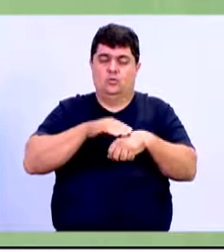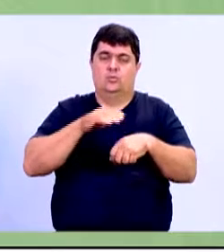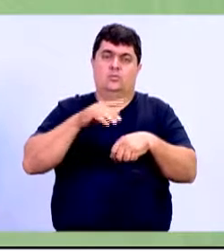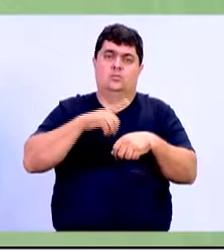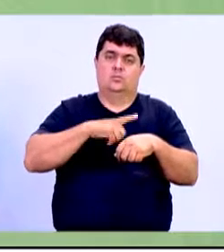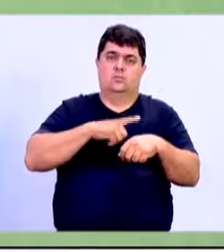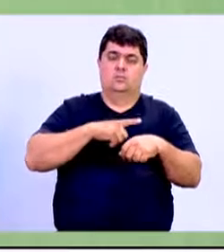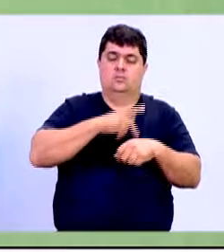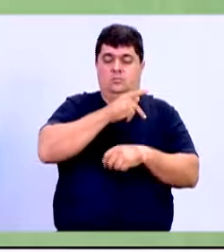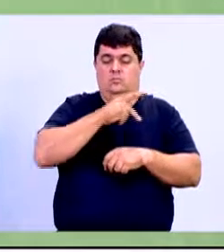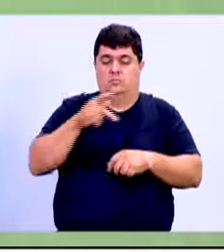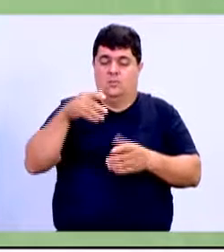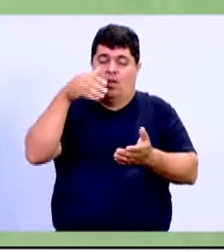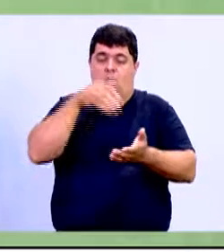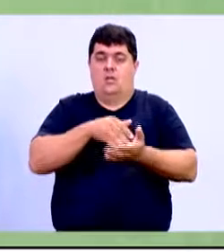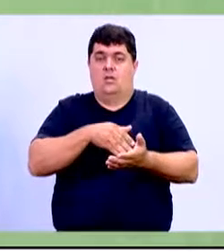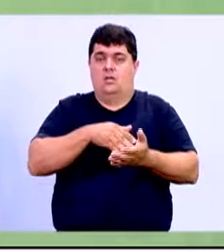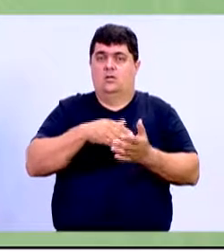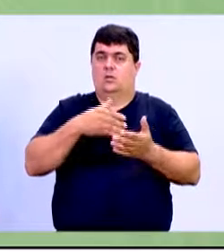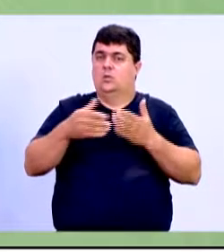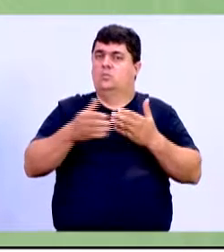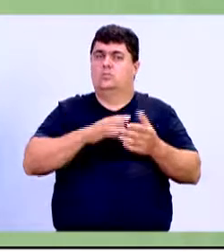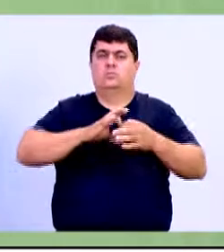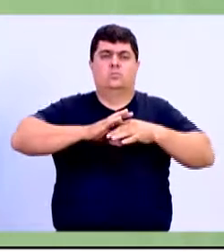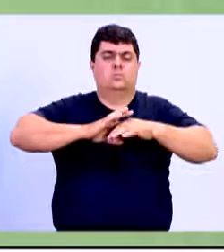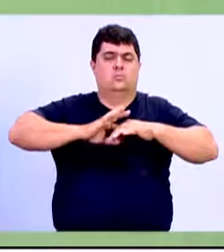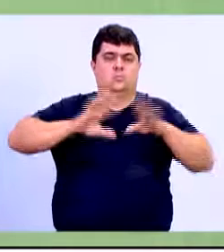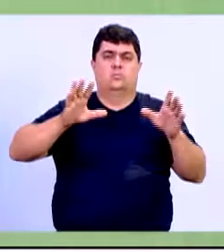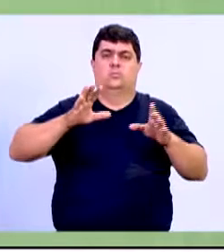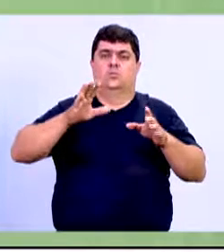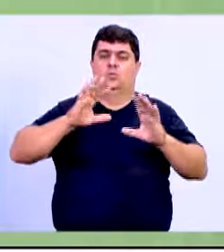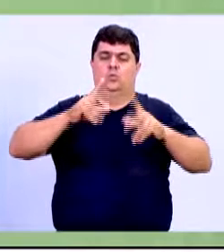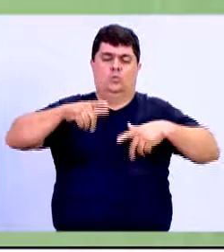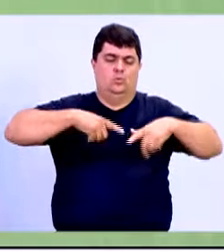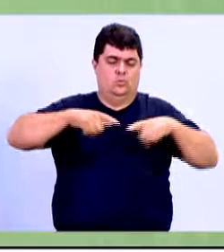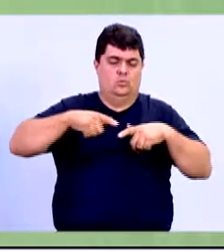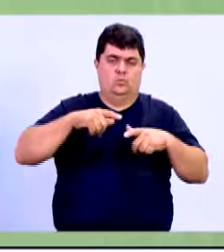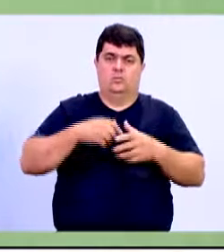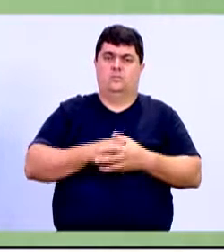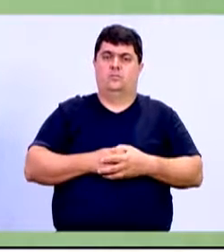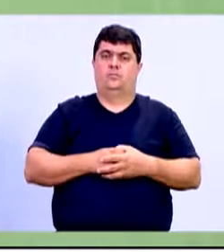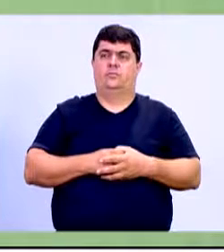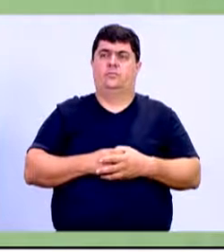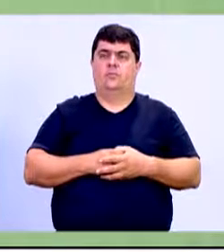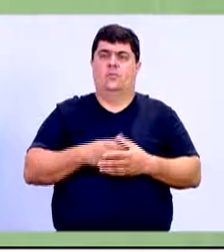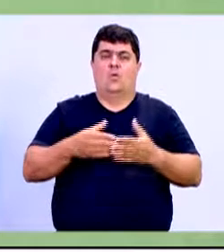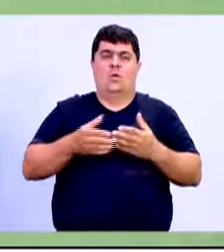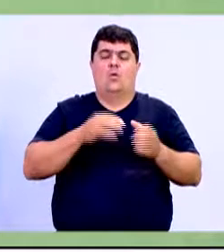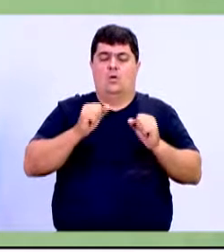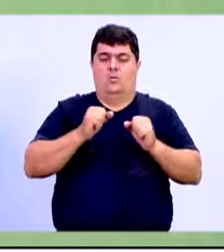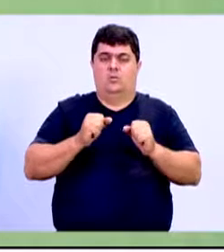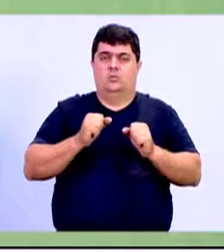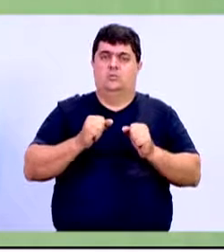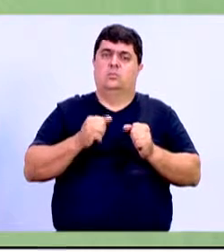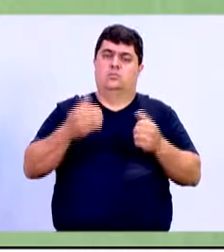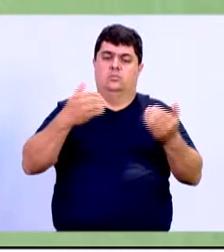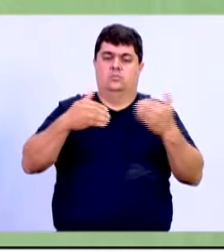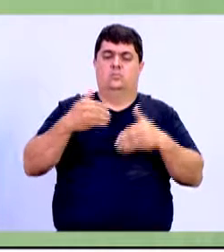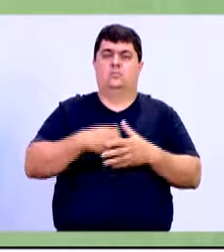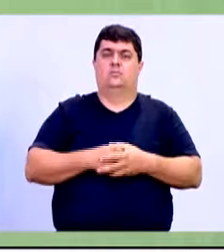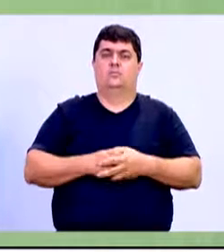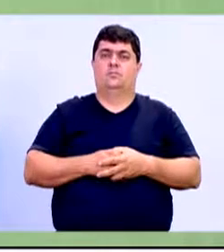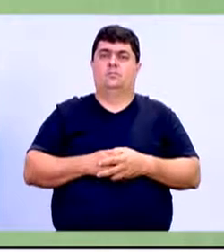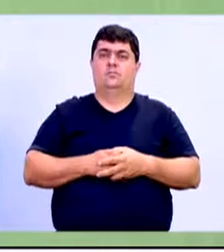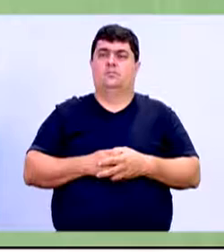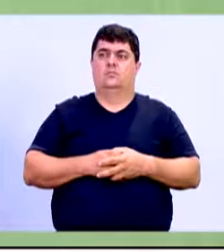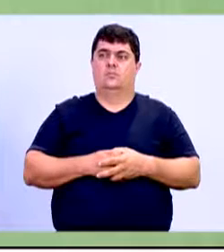Desde a presidência até qualquer servidor, estagiário, serviços gerais, não interessa. qualquer um precisa ser aberto o chamado. E